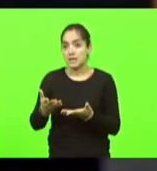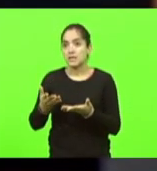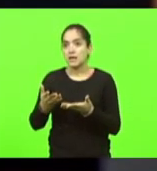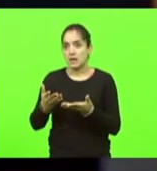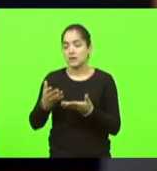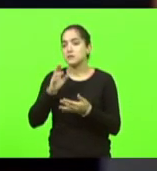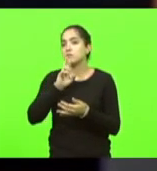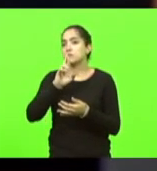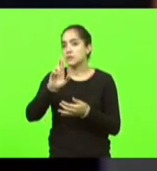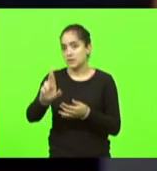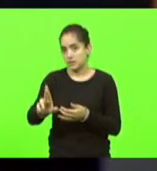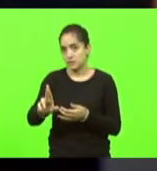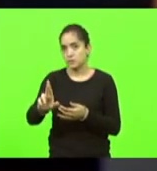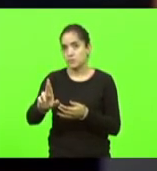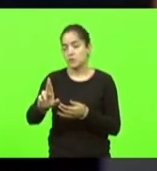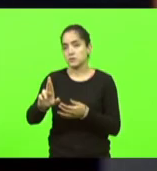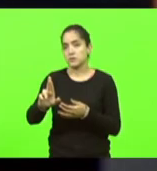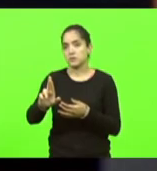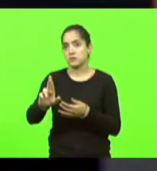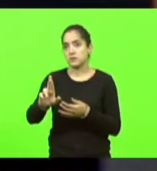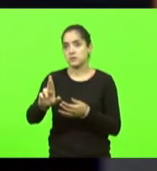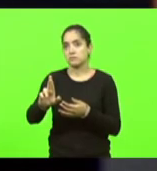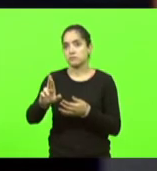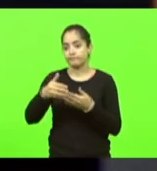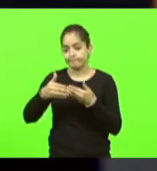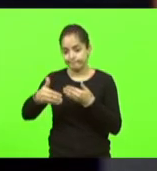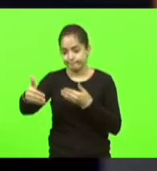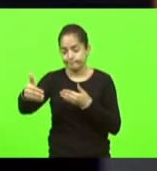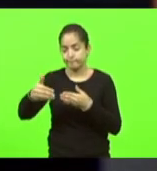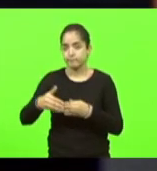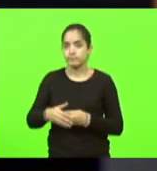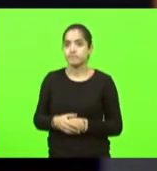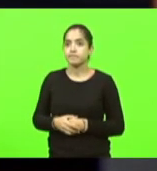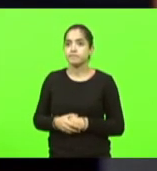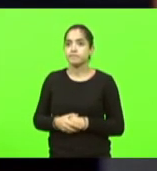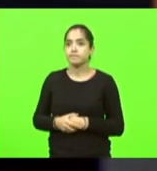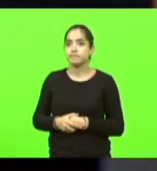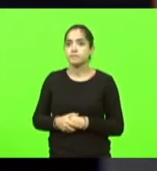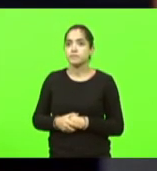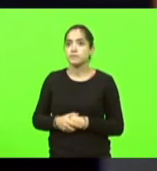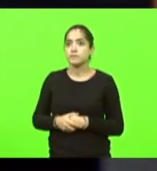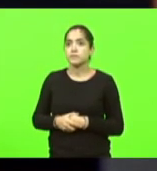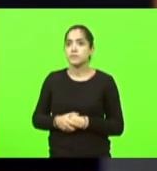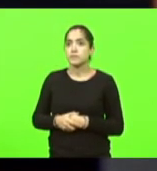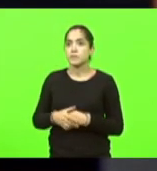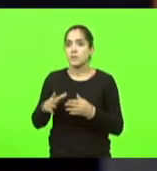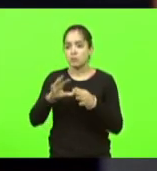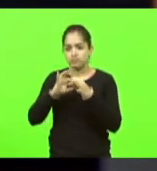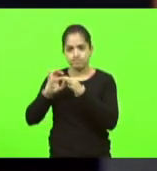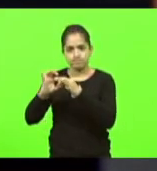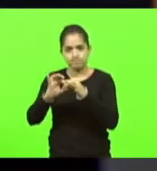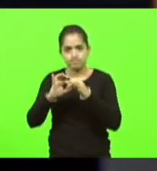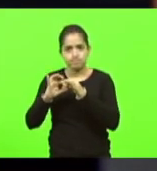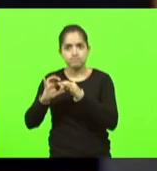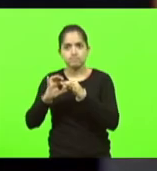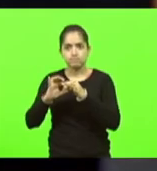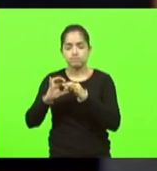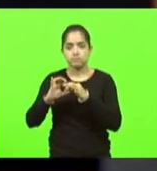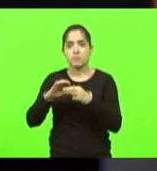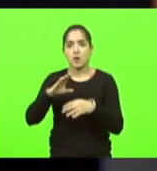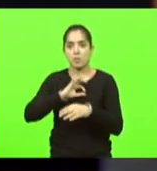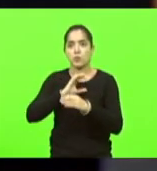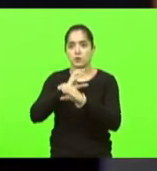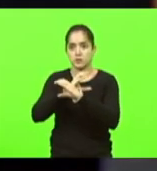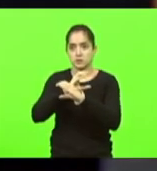vão dar a resposta é daqui para frente e eu nunca vi uma categoria tão linda como teve a polícia civil nesses